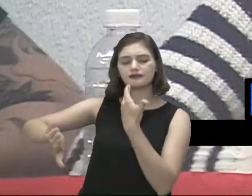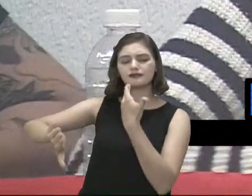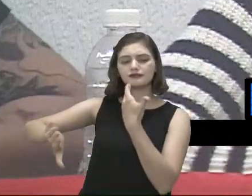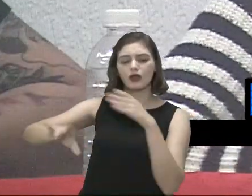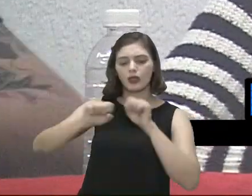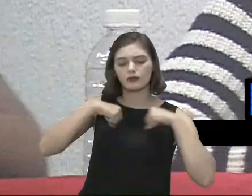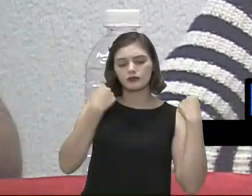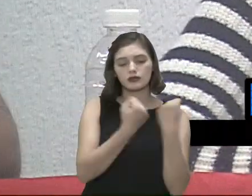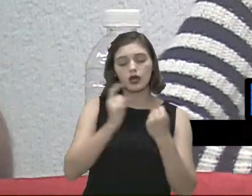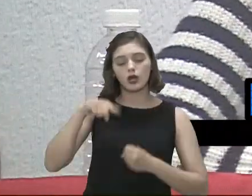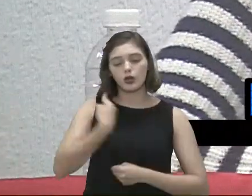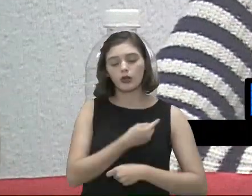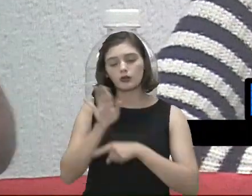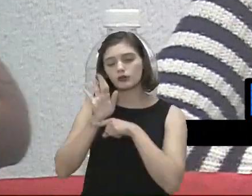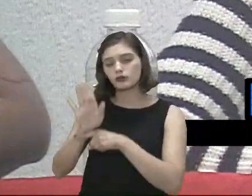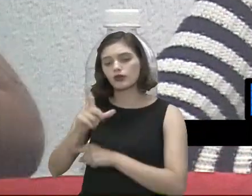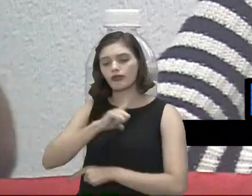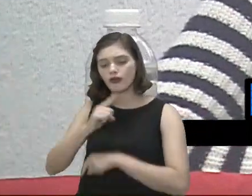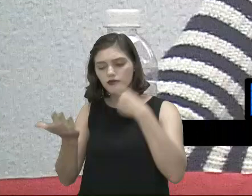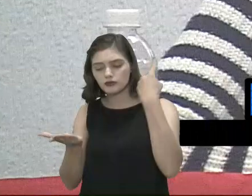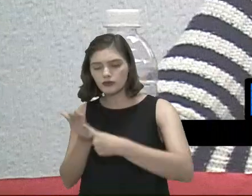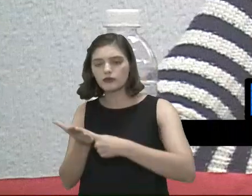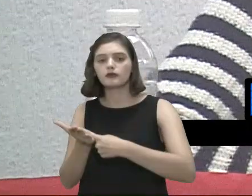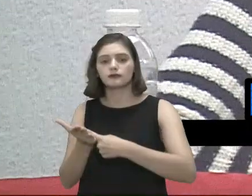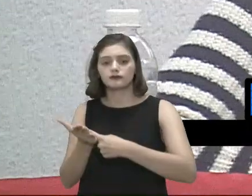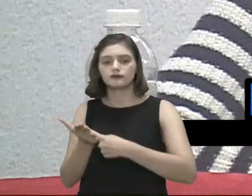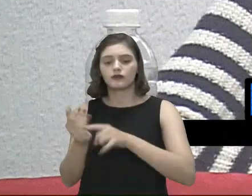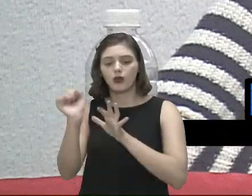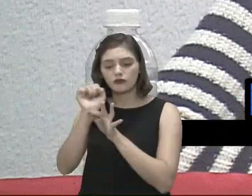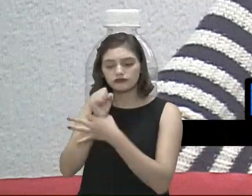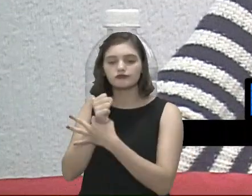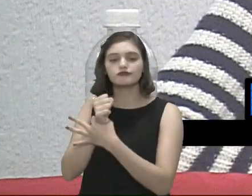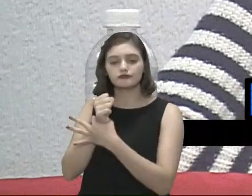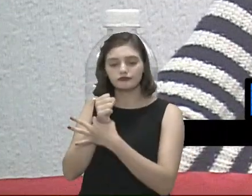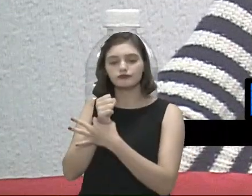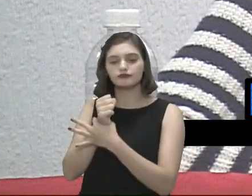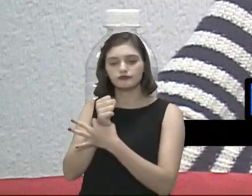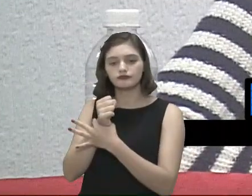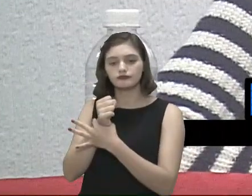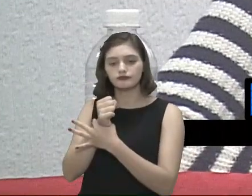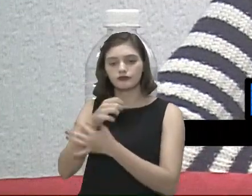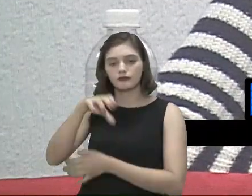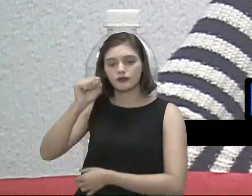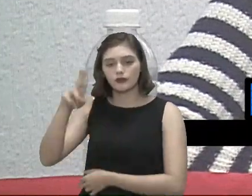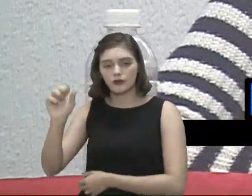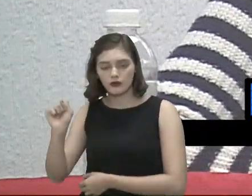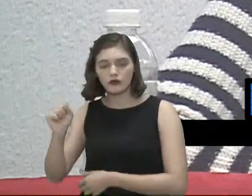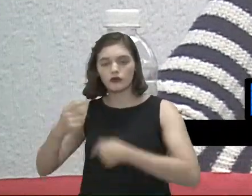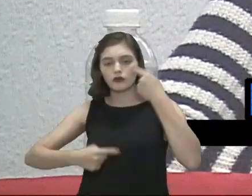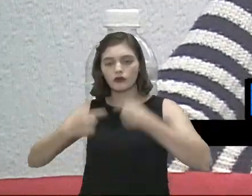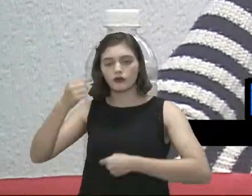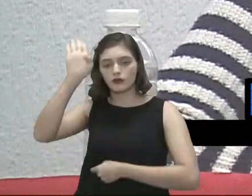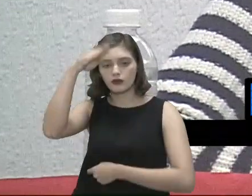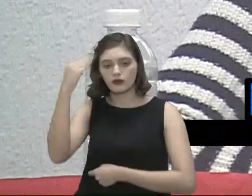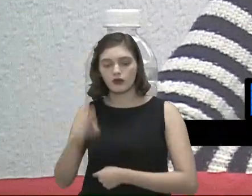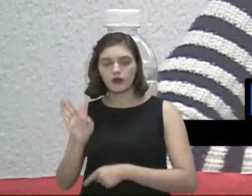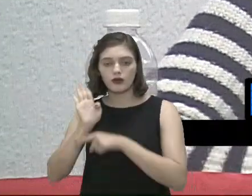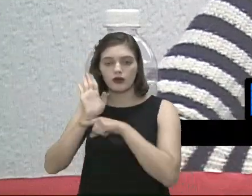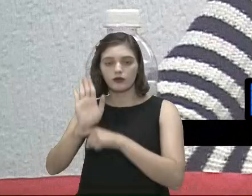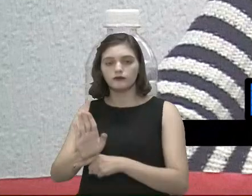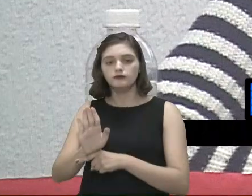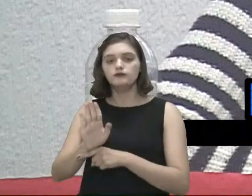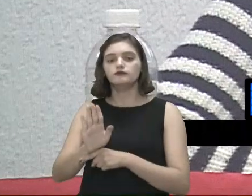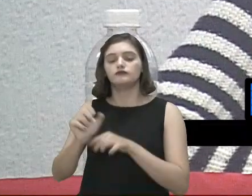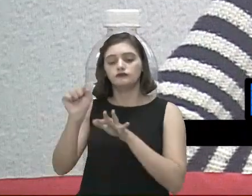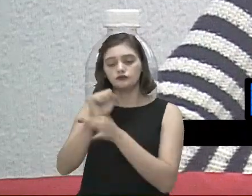a política de assistência social, ela tem esse compromisso. É uma garantia estabelecida no SUAS, na Política Nacional da Assistência, a